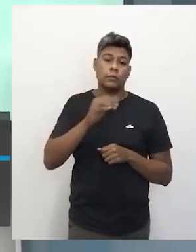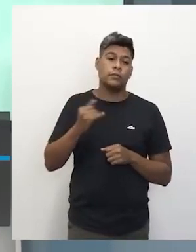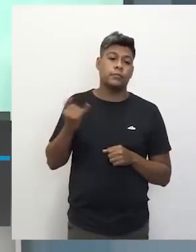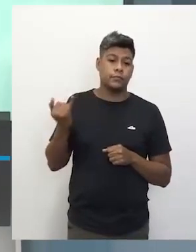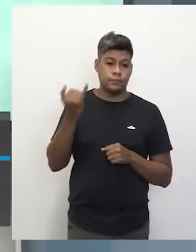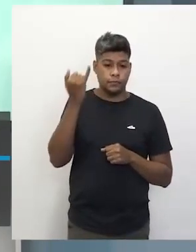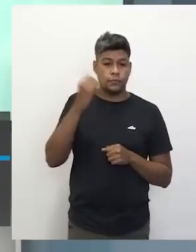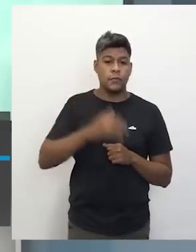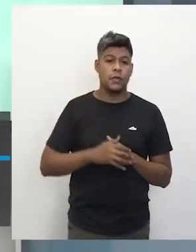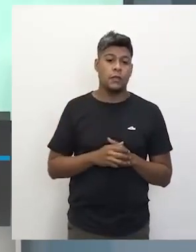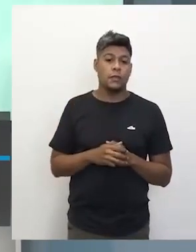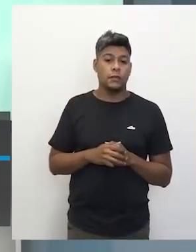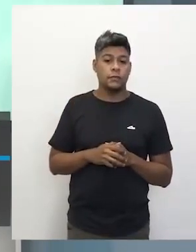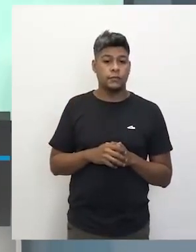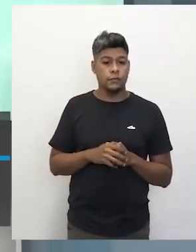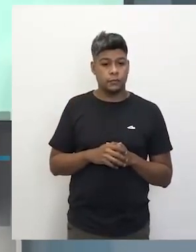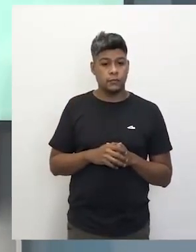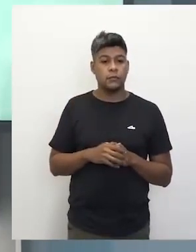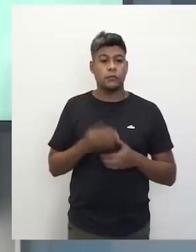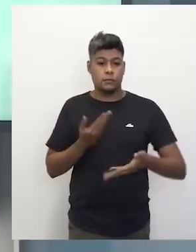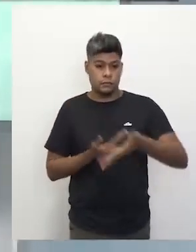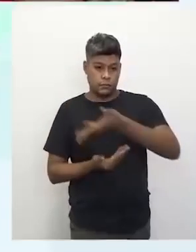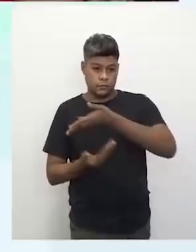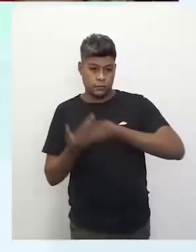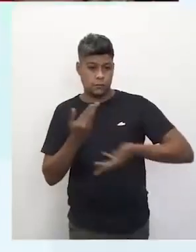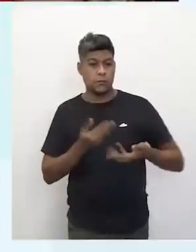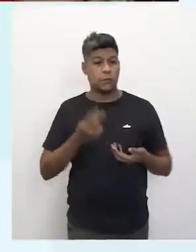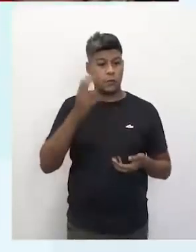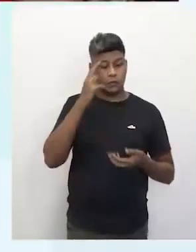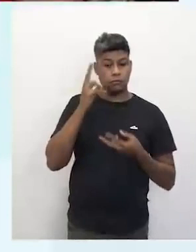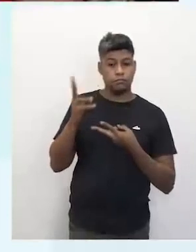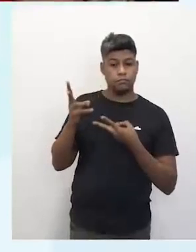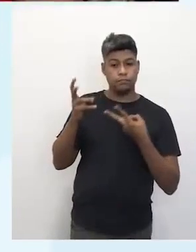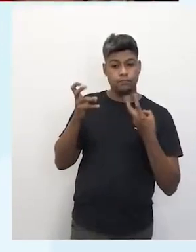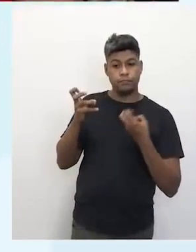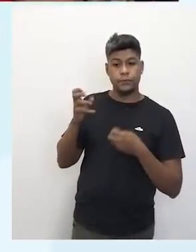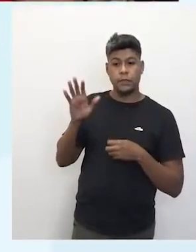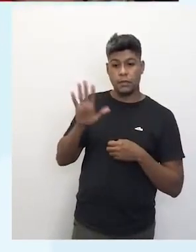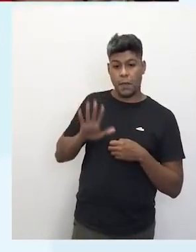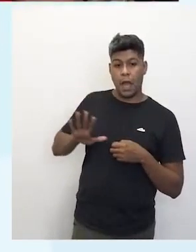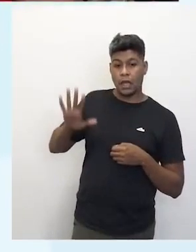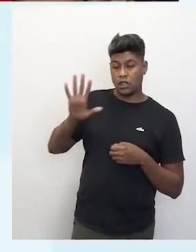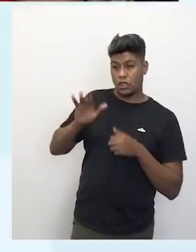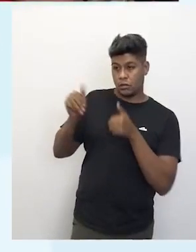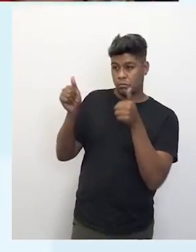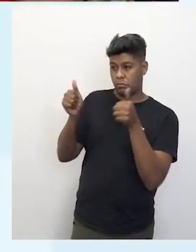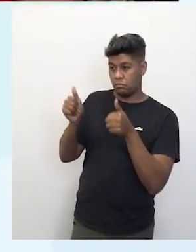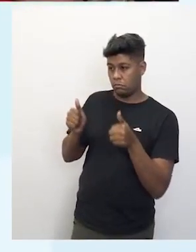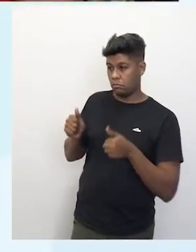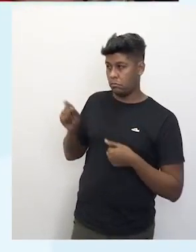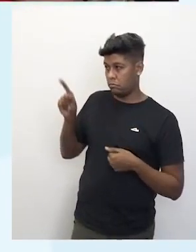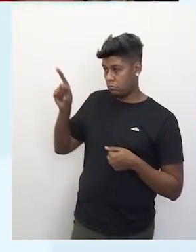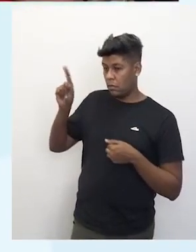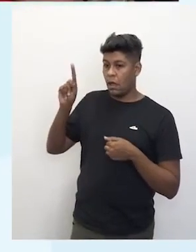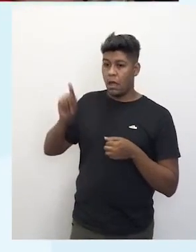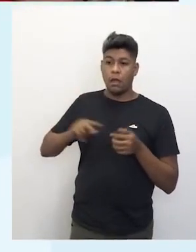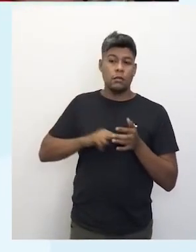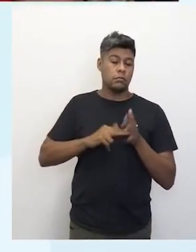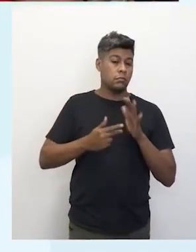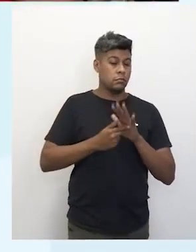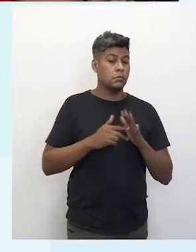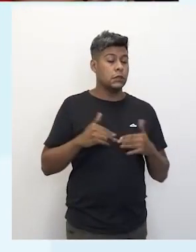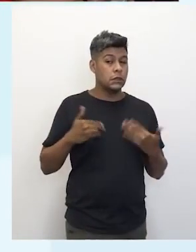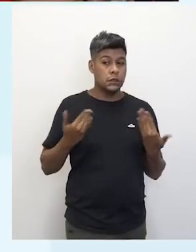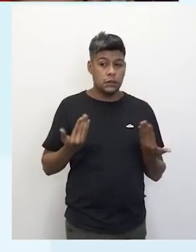importante, é fundamental. Então, a mediação cultural, olha aí, observem a imagem, né? Corresponde a esses processos de interpretação. Então,